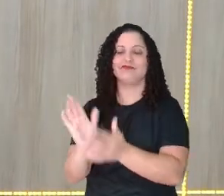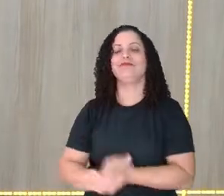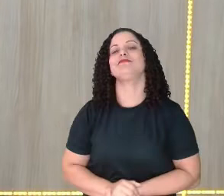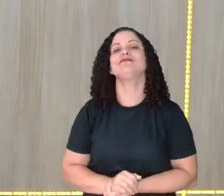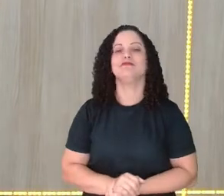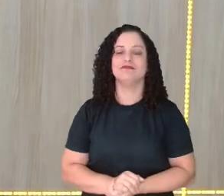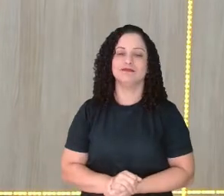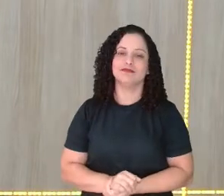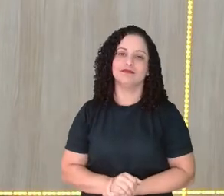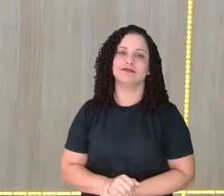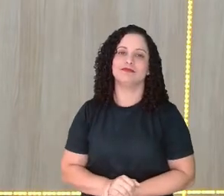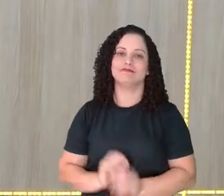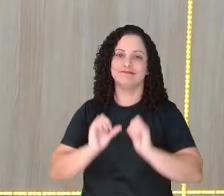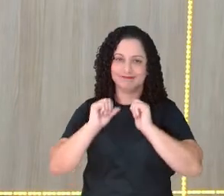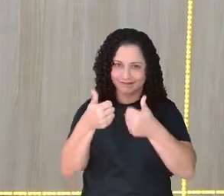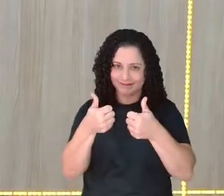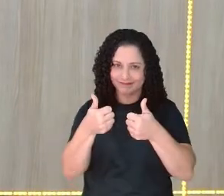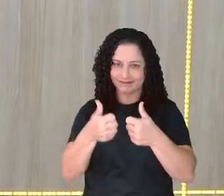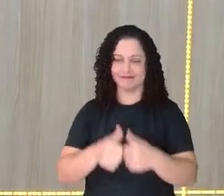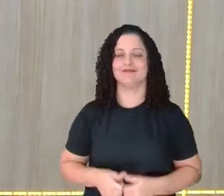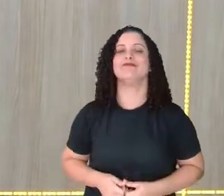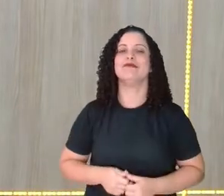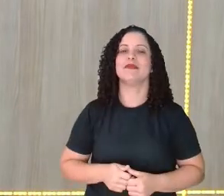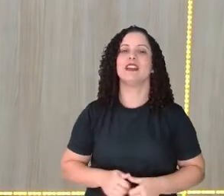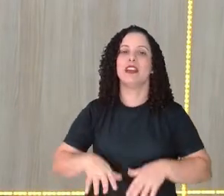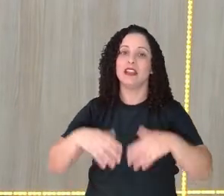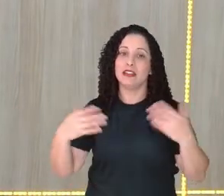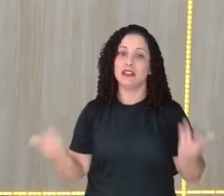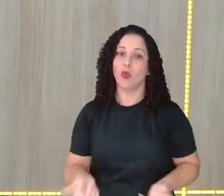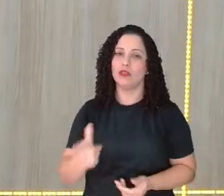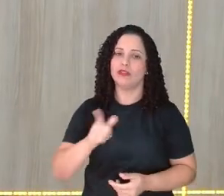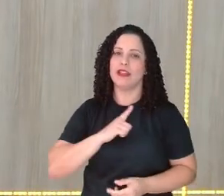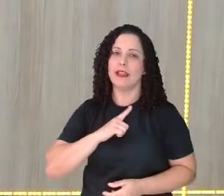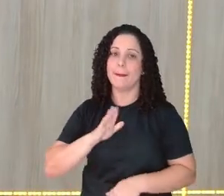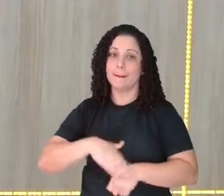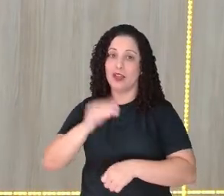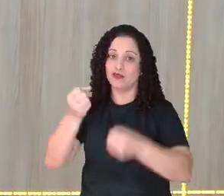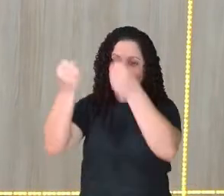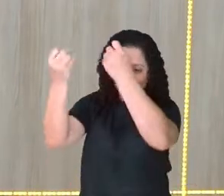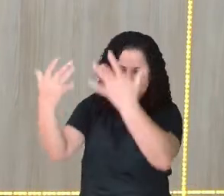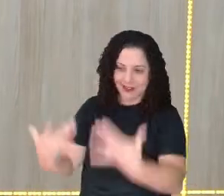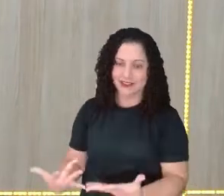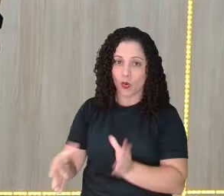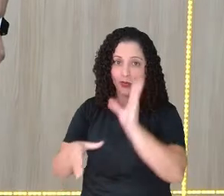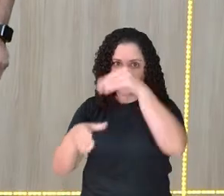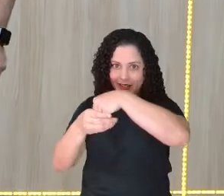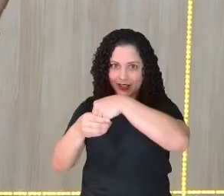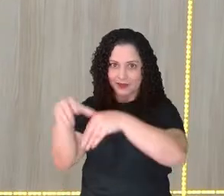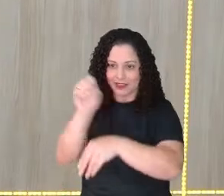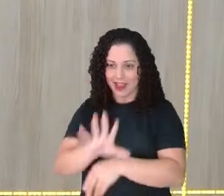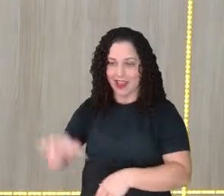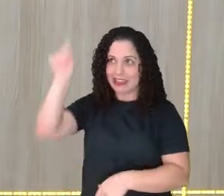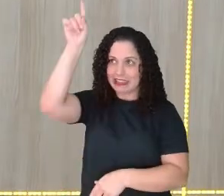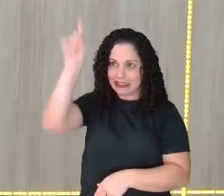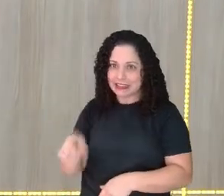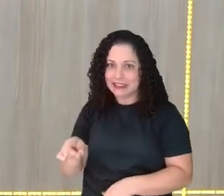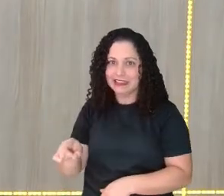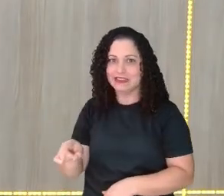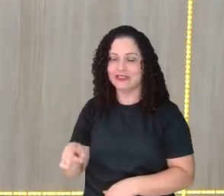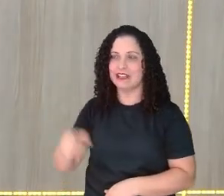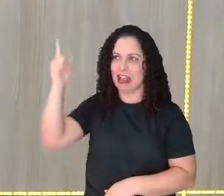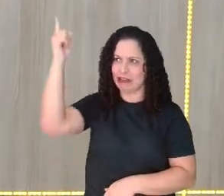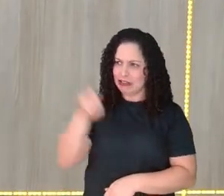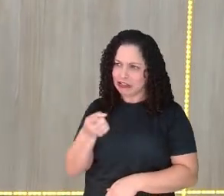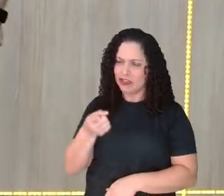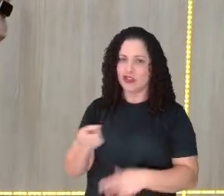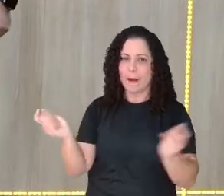poligonal aberta. Belezinha? Então, temos aí mais outra definição dentro das linhas poligonais, tá? Elas podem